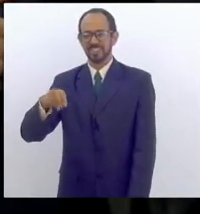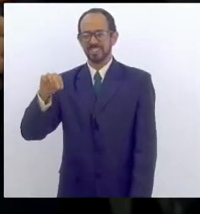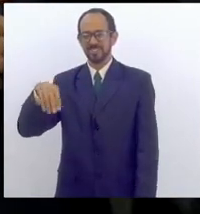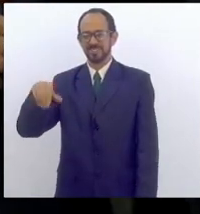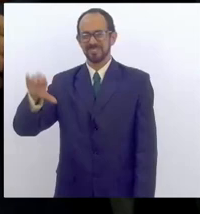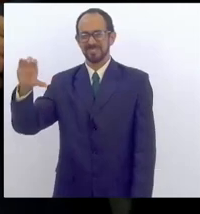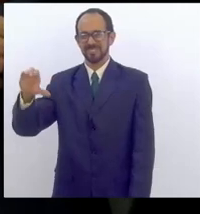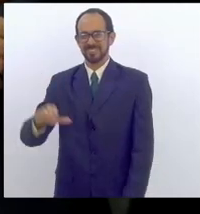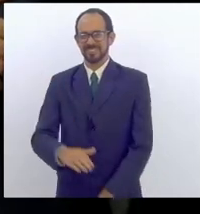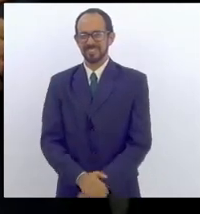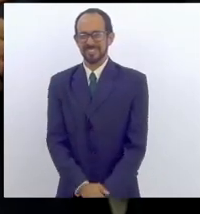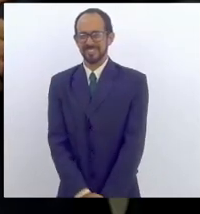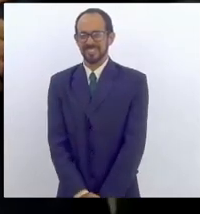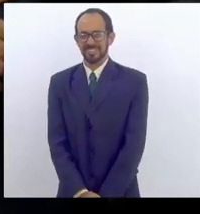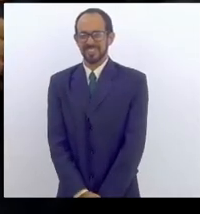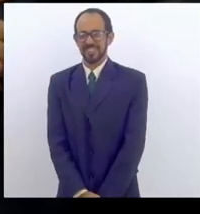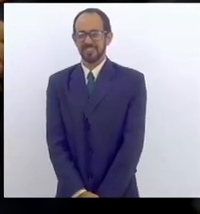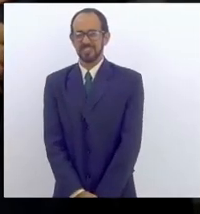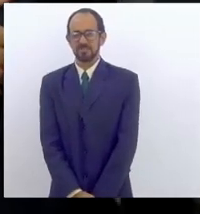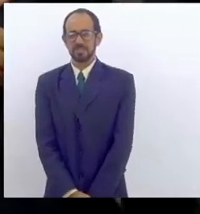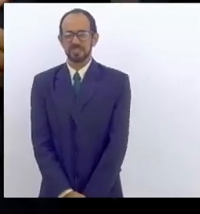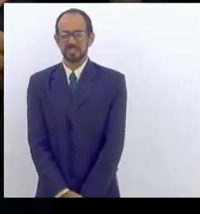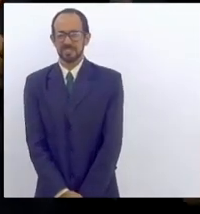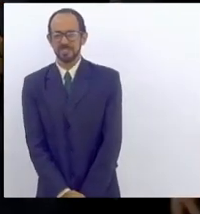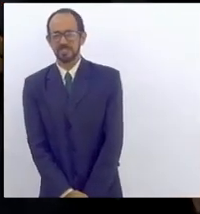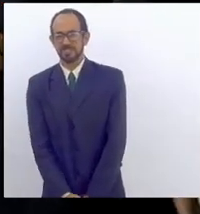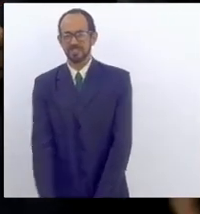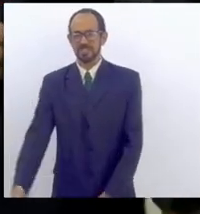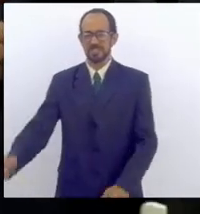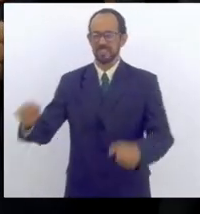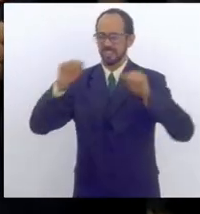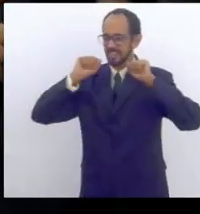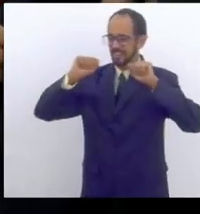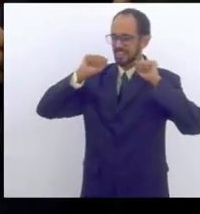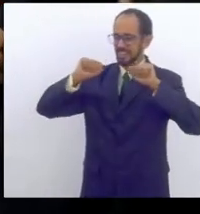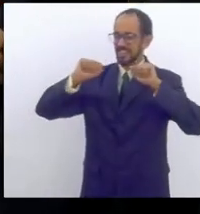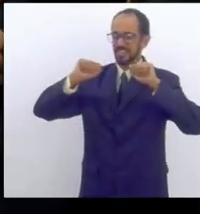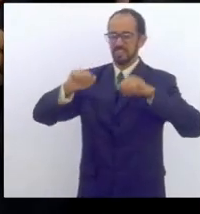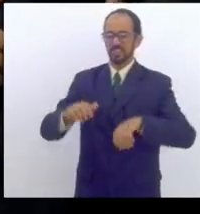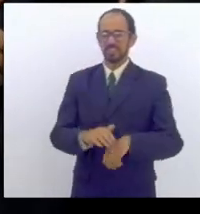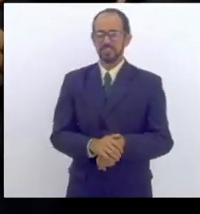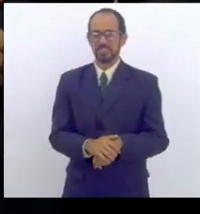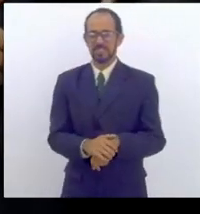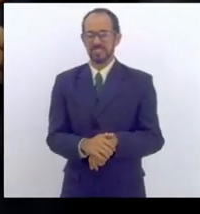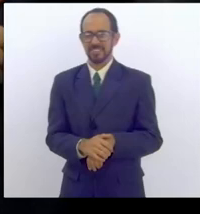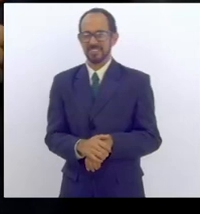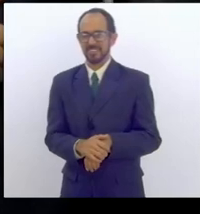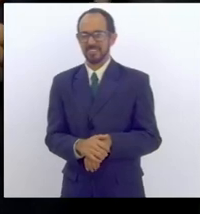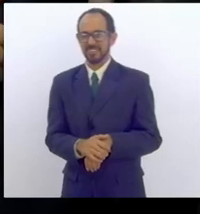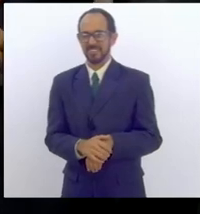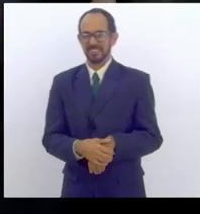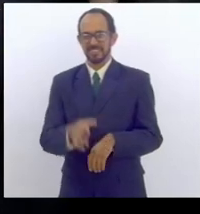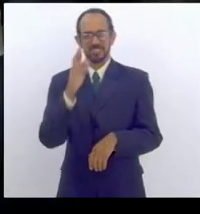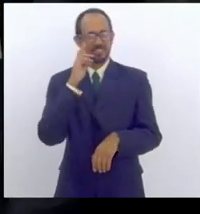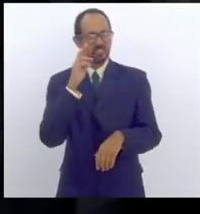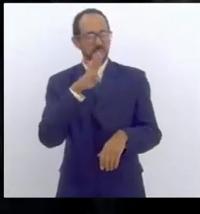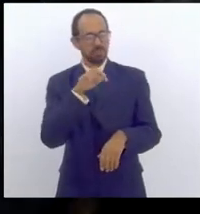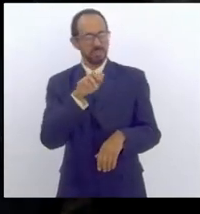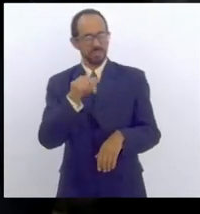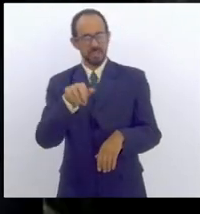nossos assessores desta sessão e senhor Bacelar.